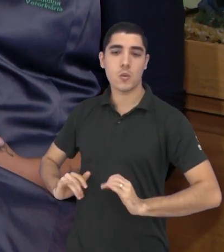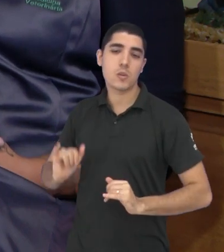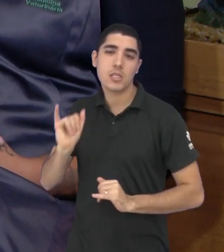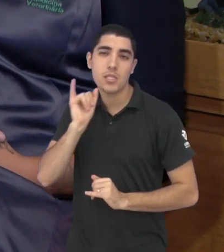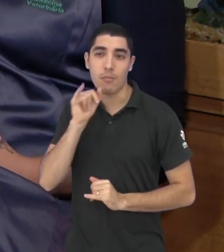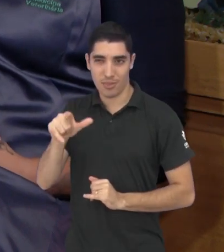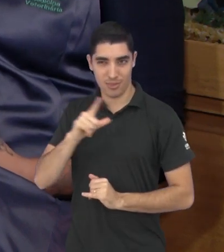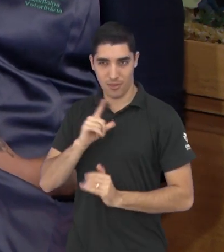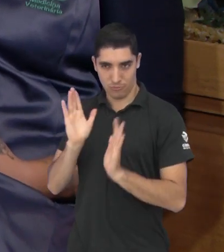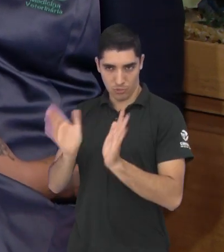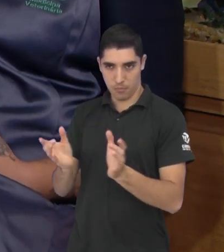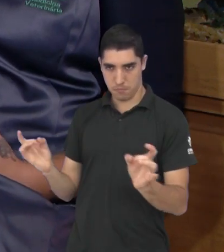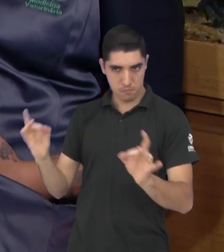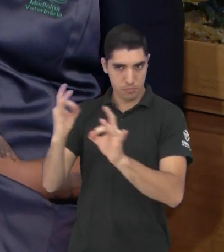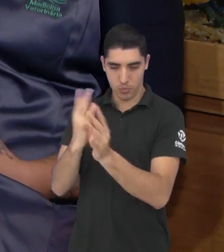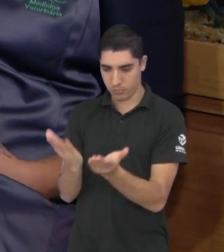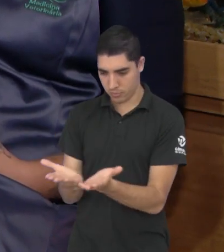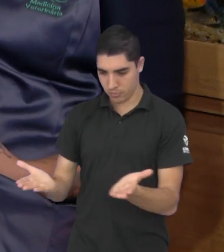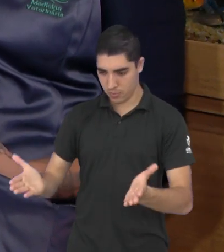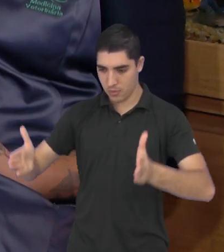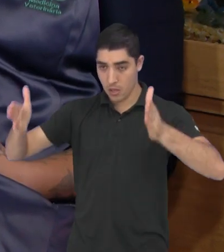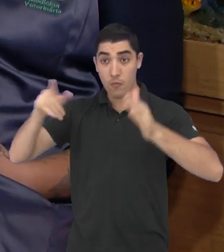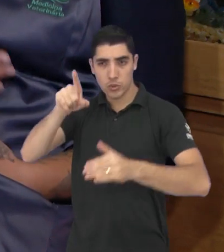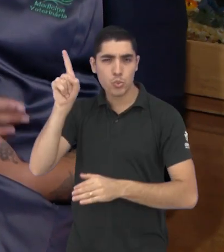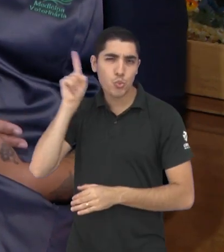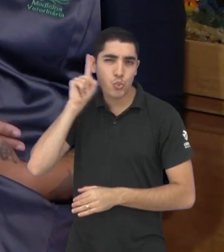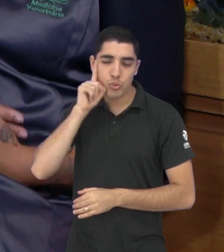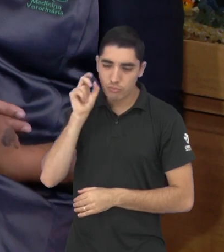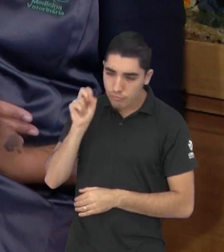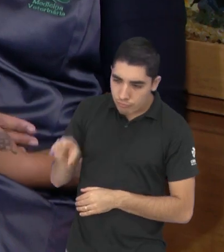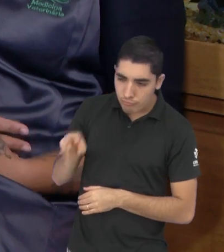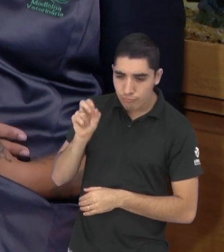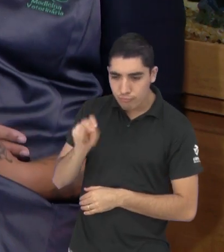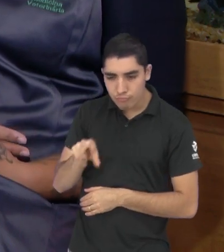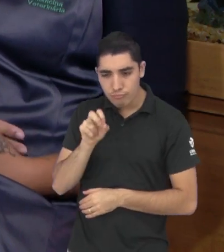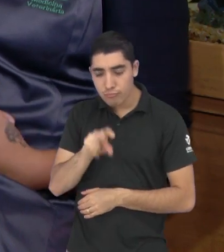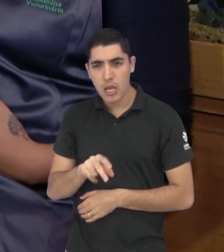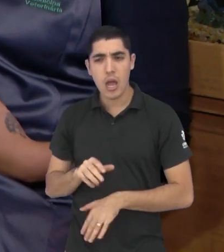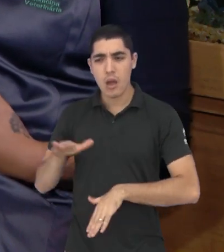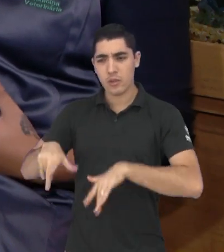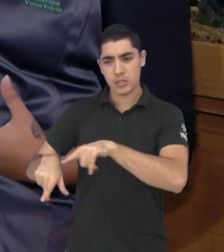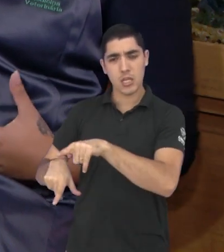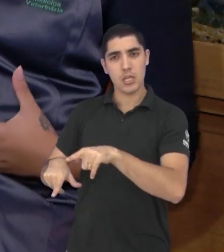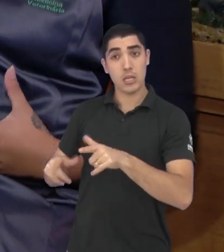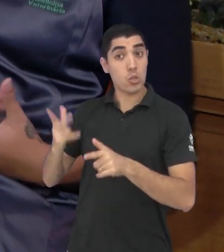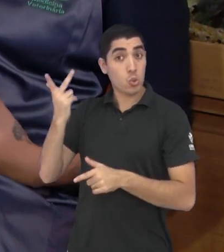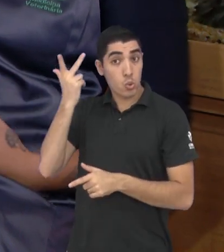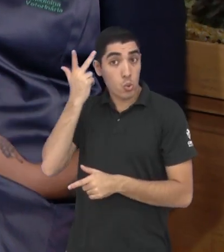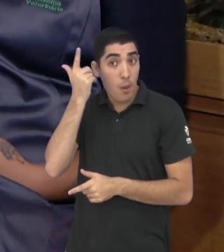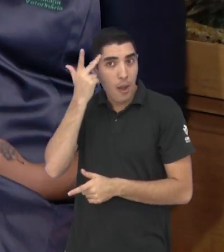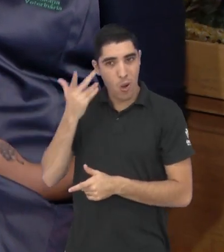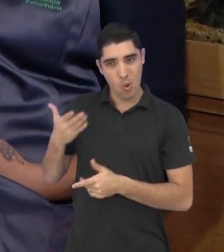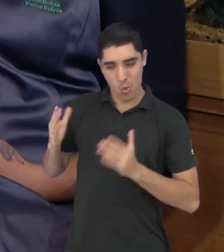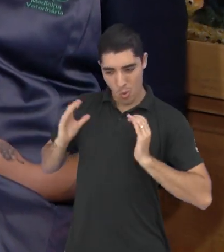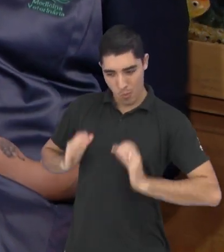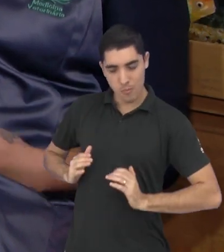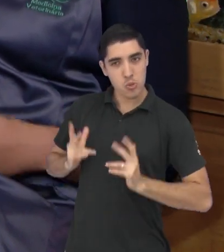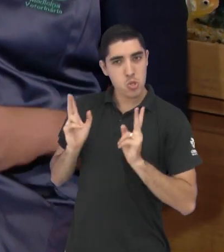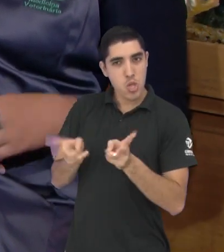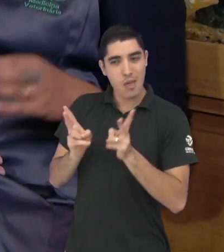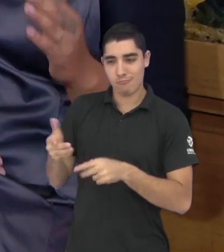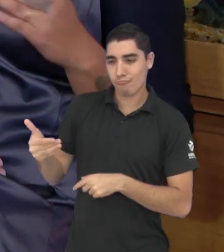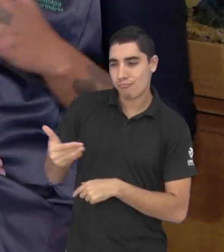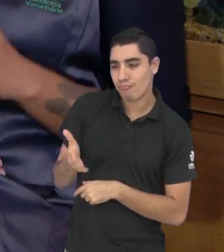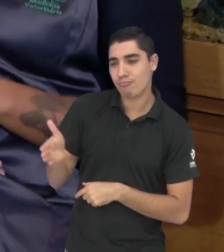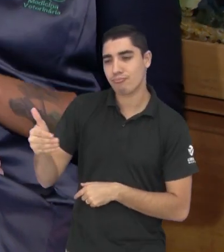né, quando você tem um aquário, você observa o animal todo dia. Sim. Então, quando ele muda aquele comportamento normal dele, que